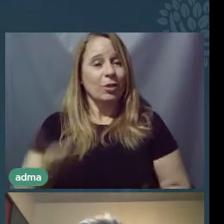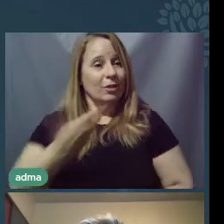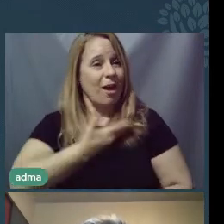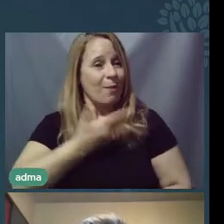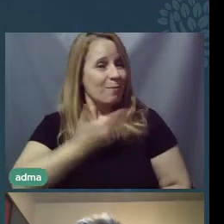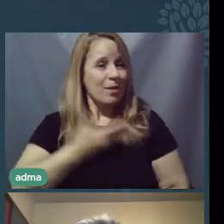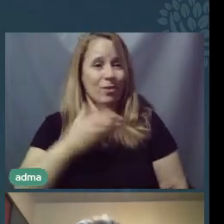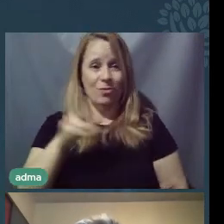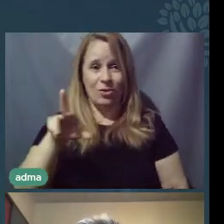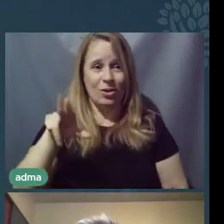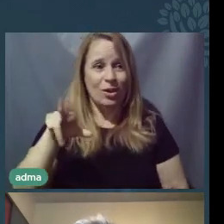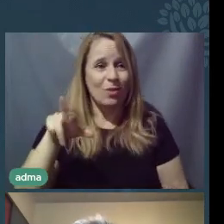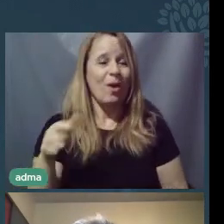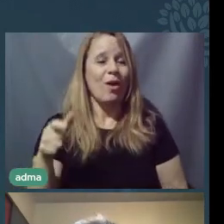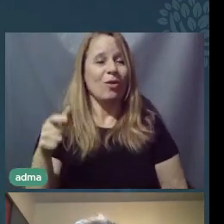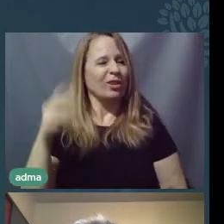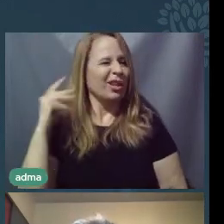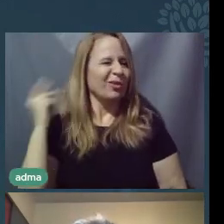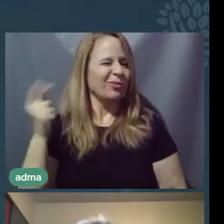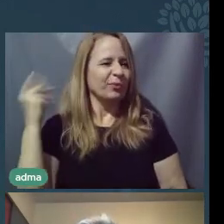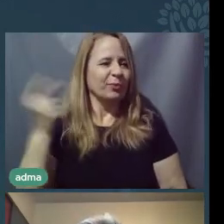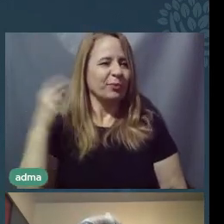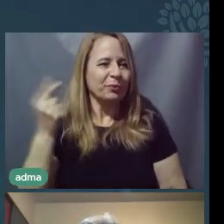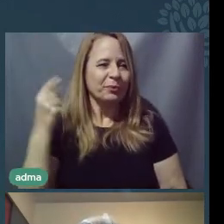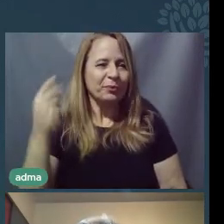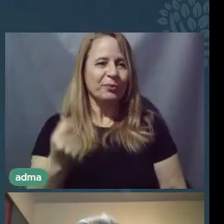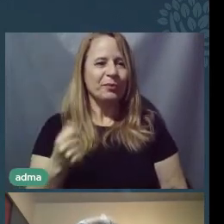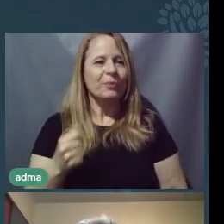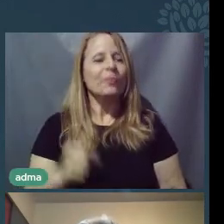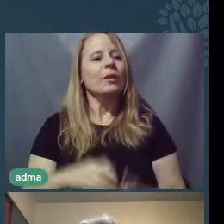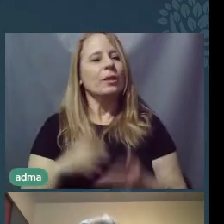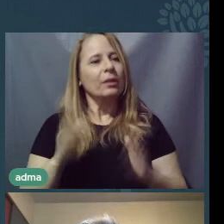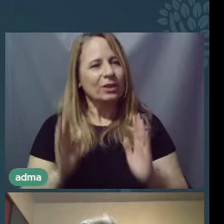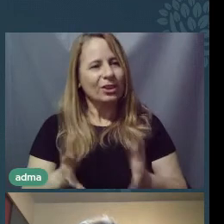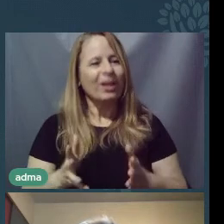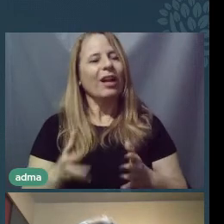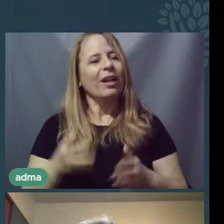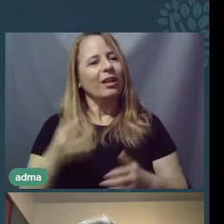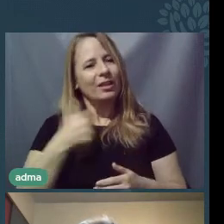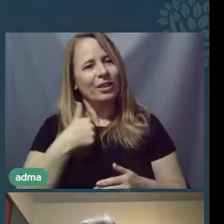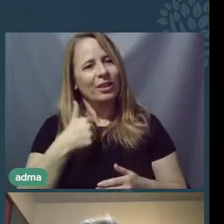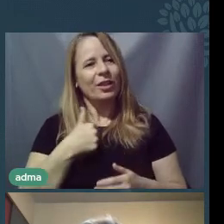e irmãos antigos. Pelo menos pego carona nessa